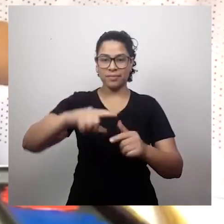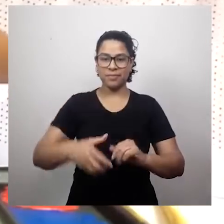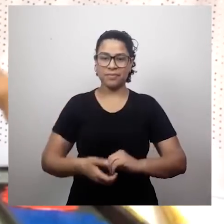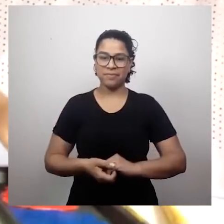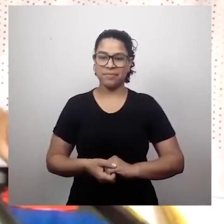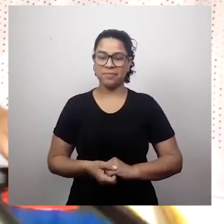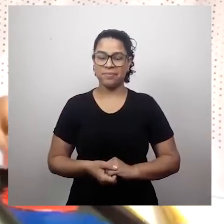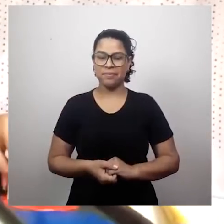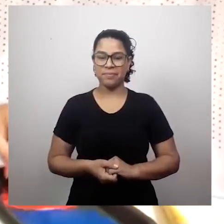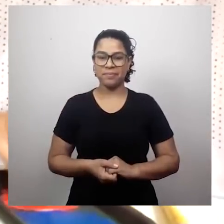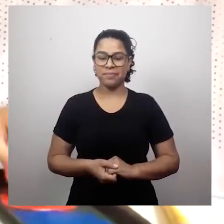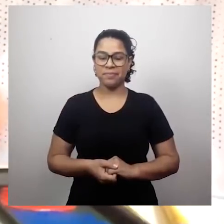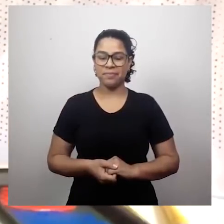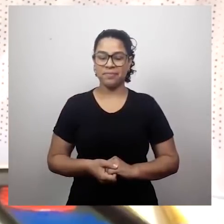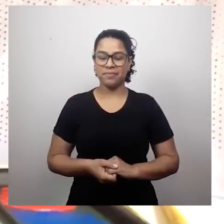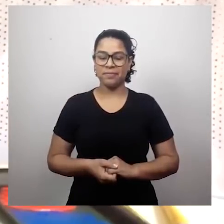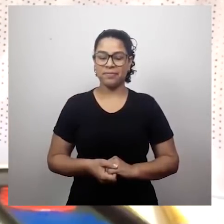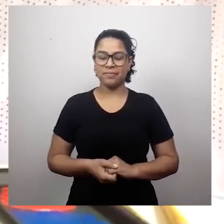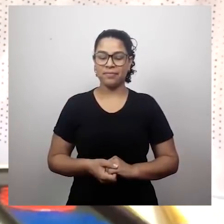Quadrado.